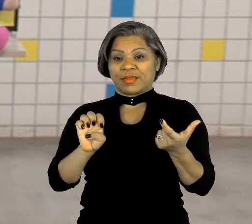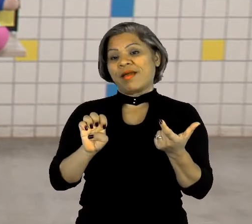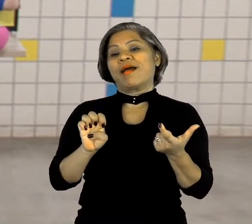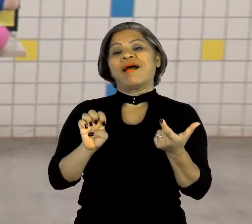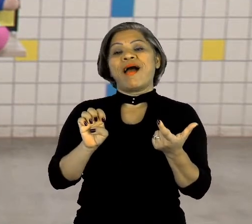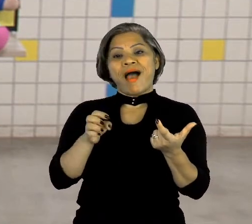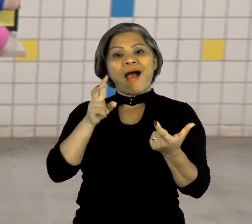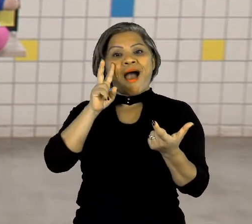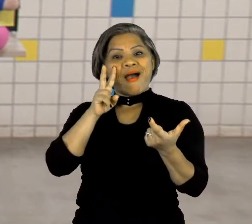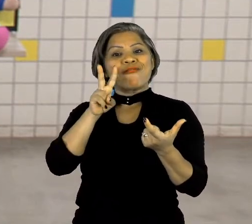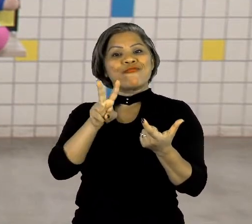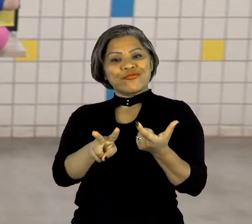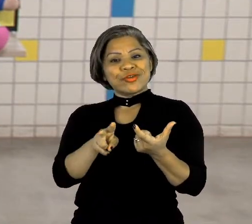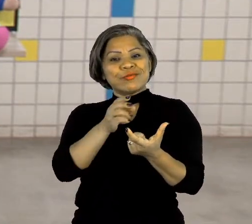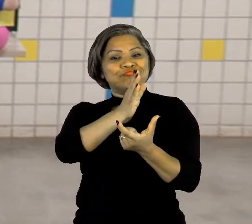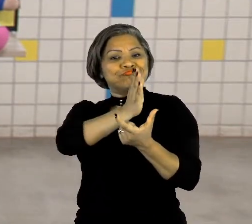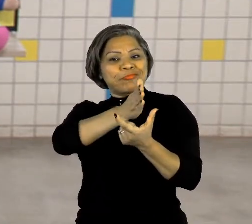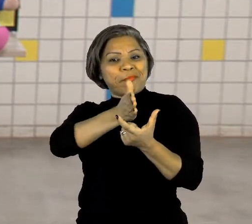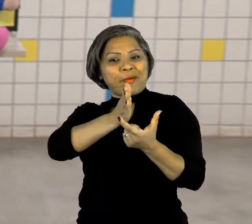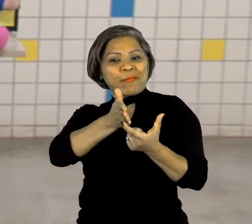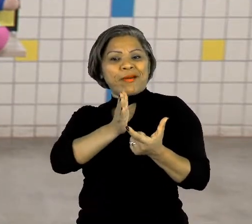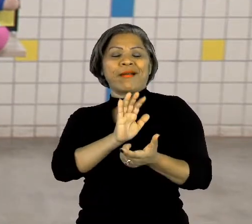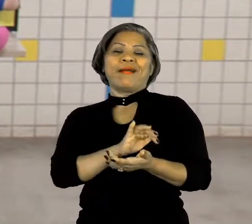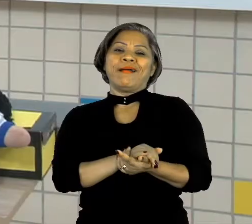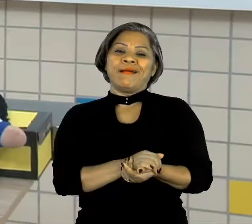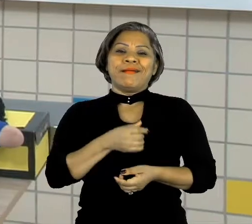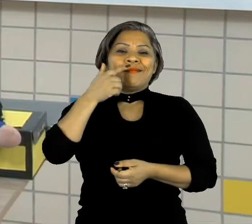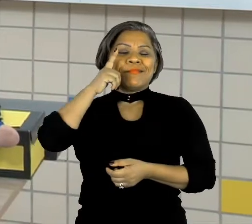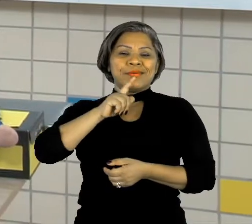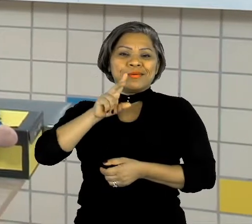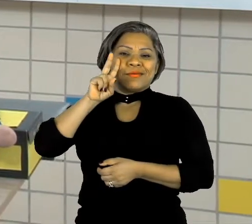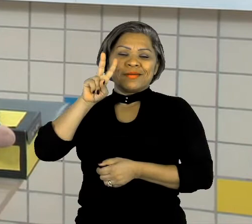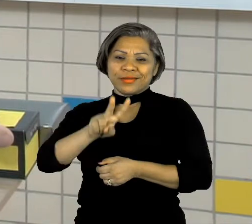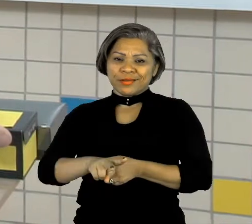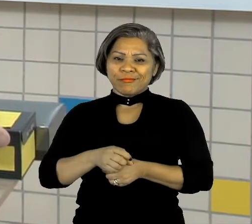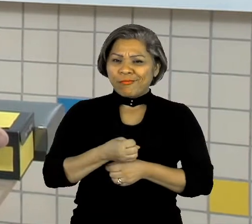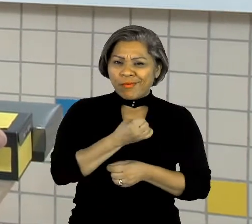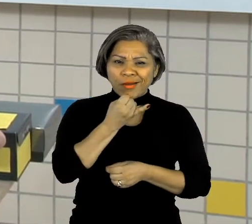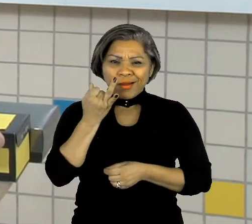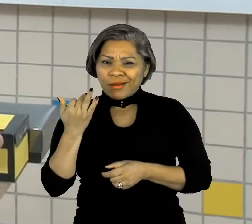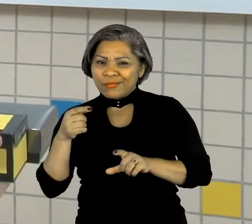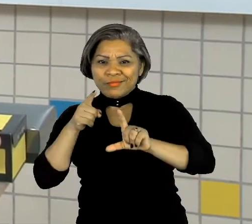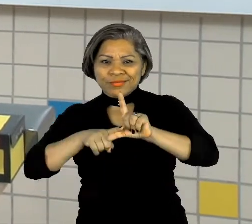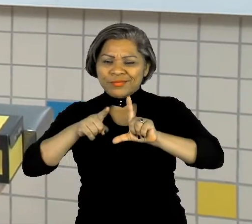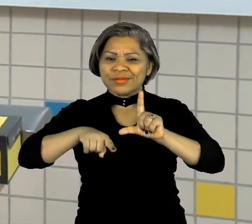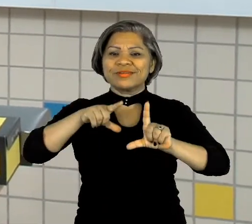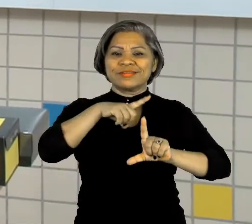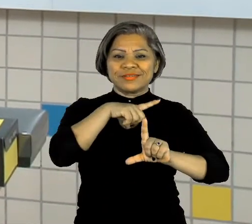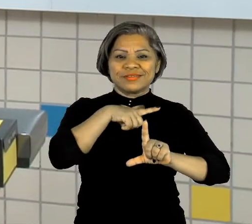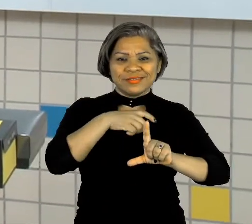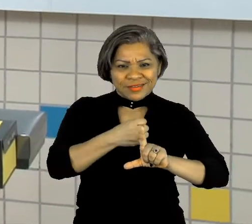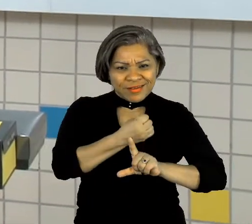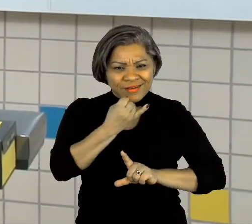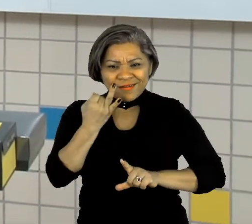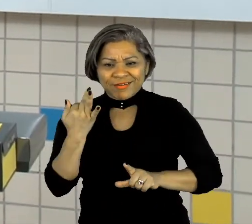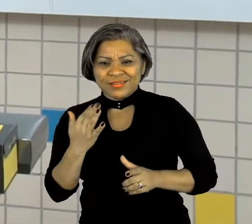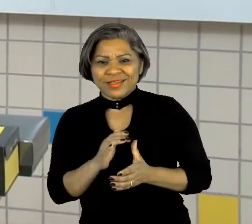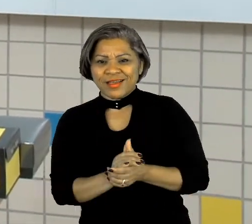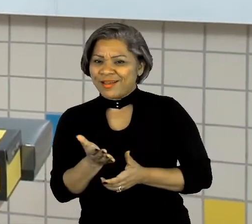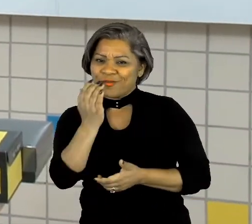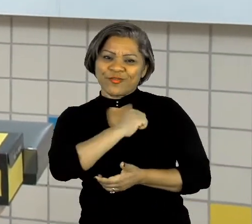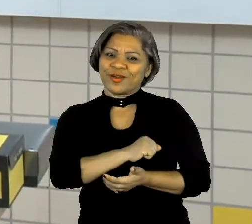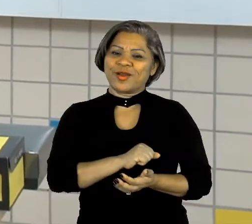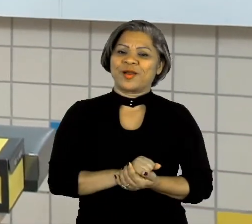Será? Viu? Quantos pedacinhos? E vocês conseguiram ver quantas letras tinham aqui? Contaram? Vamos contar